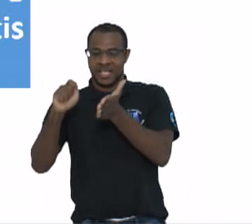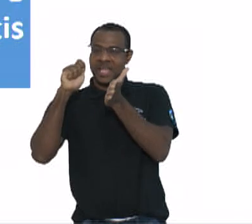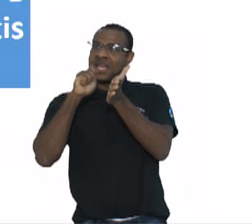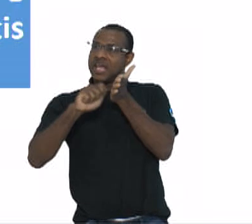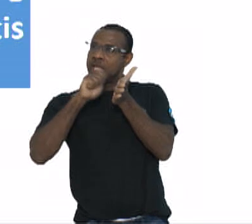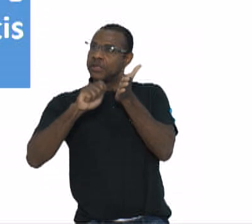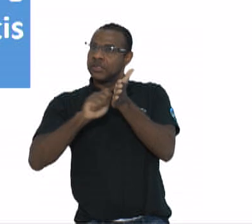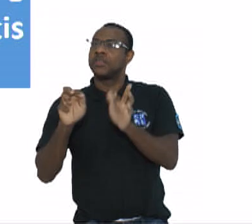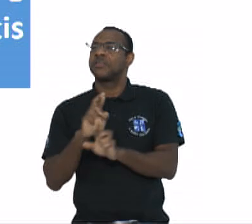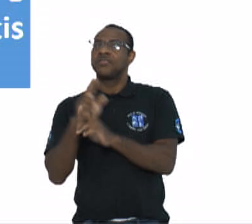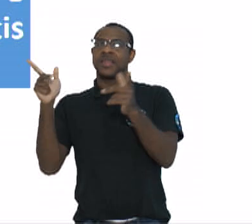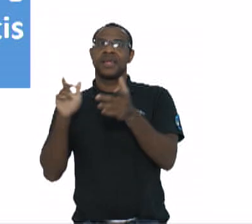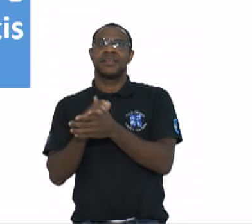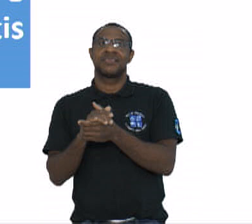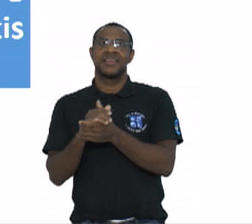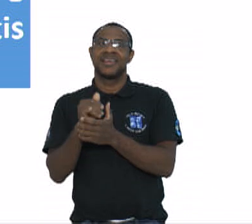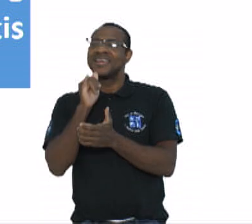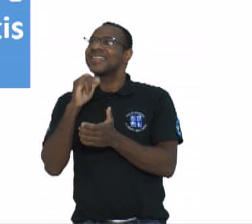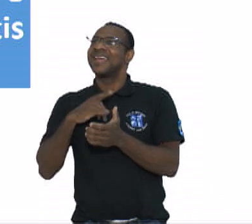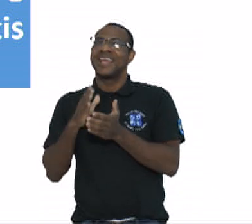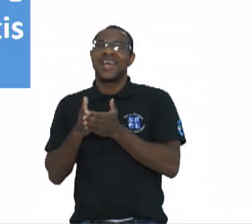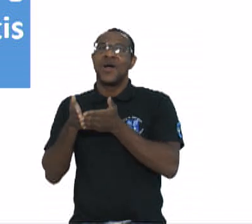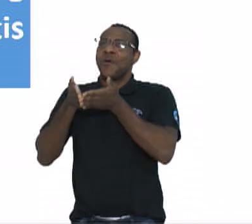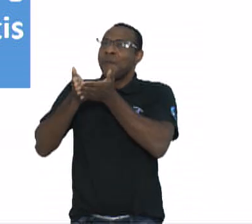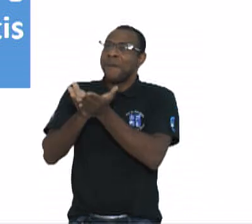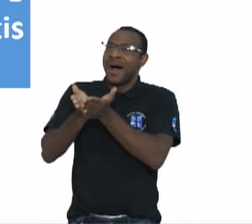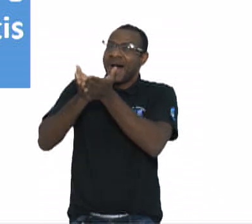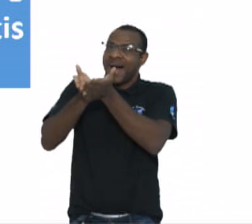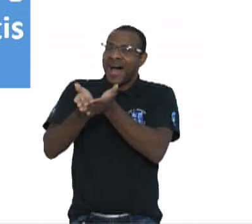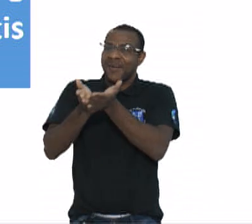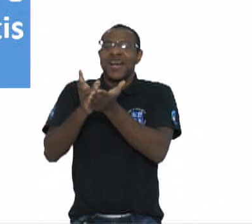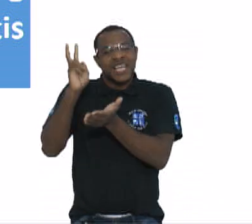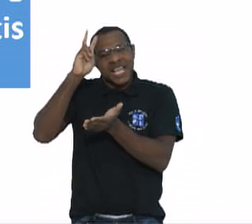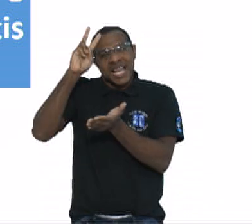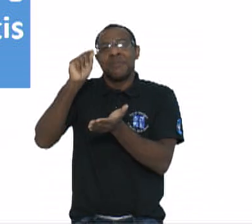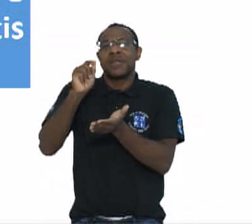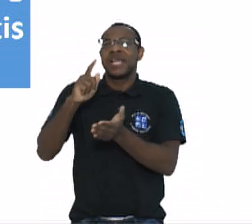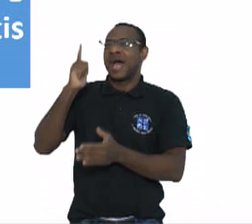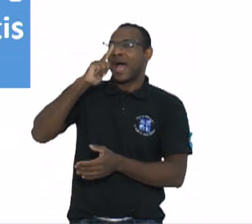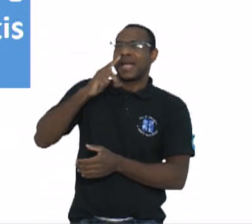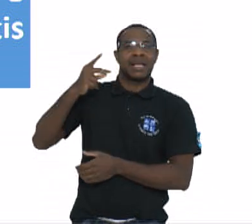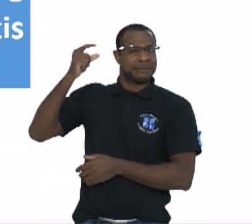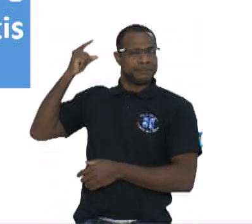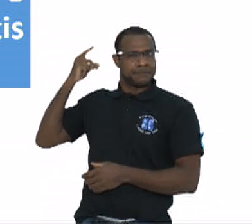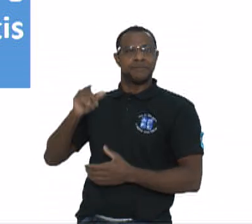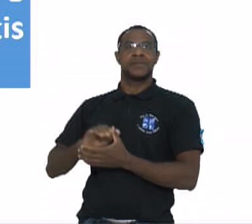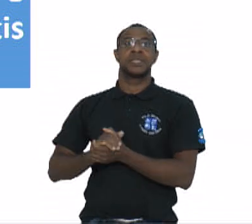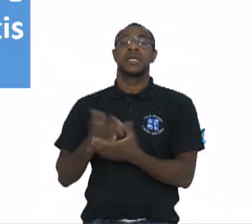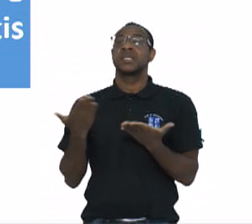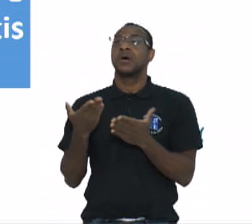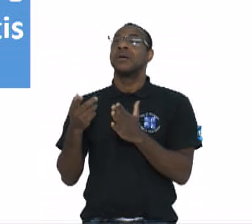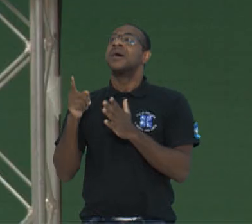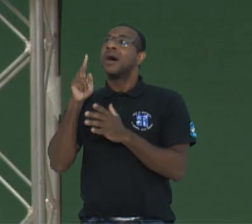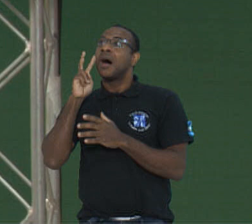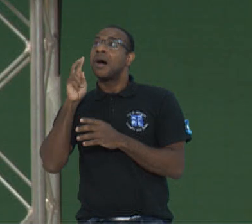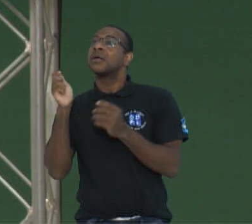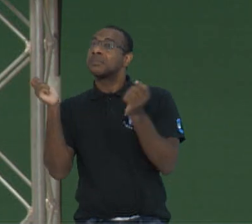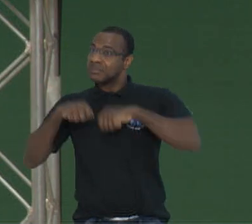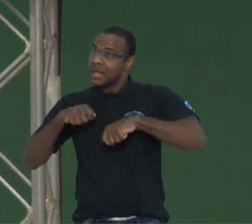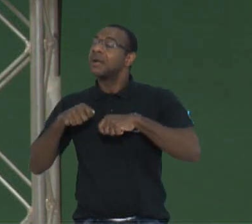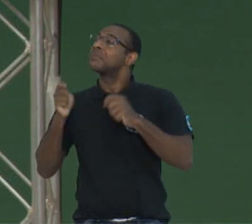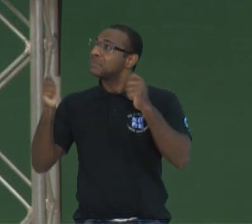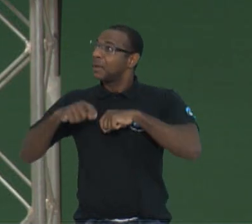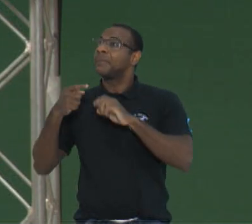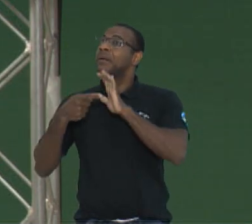né? Um barco que remete à Grécia Antiga. Então, dessa forma, a gente consegue identificar aonde ela